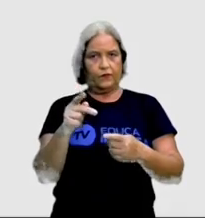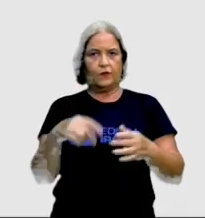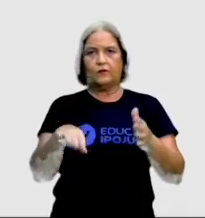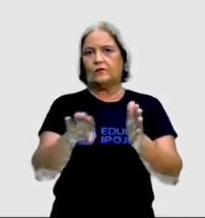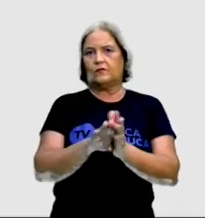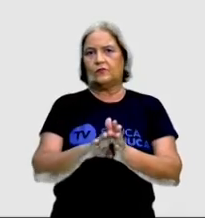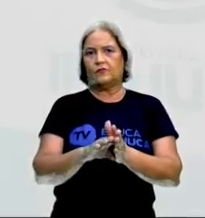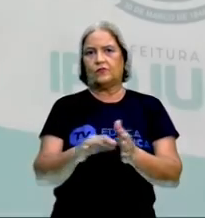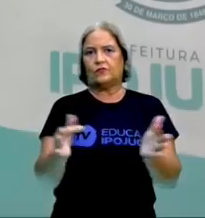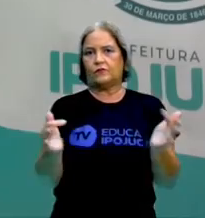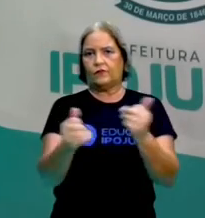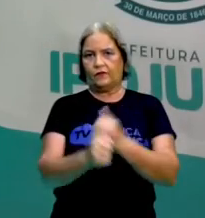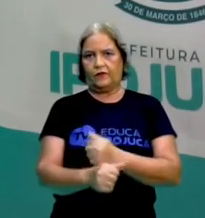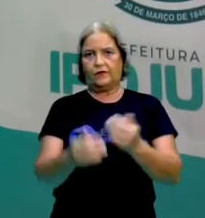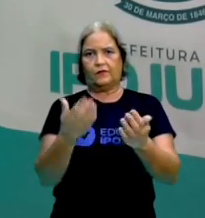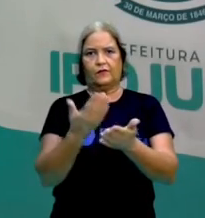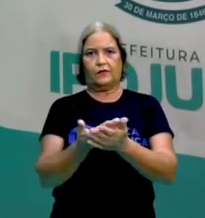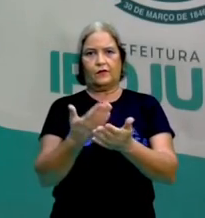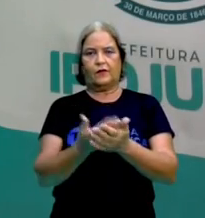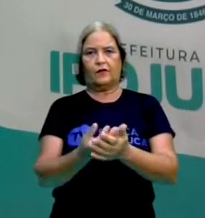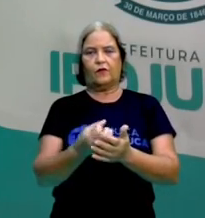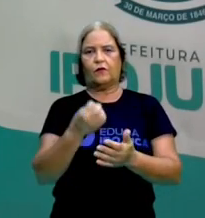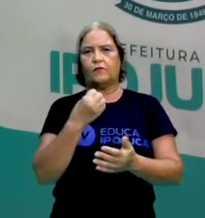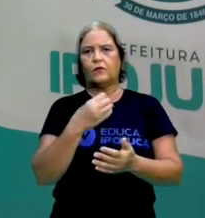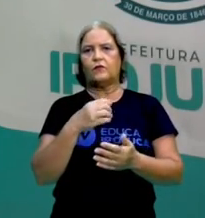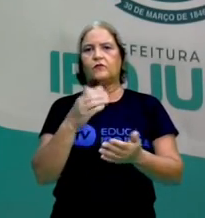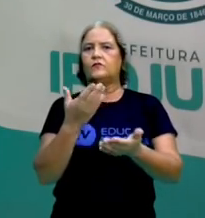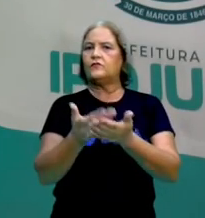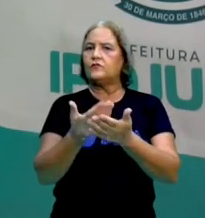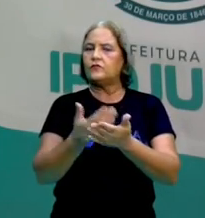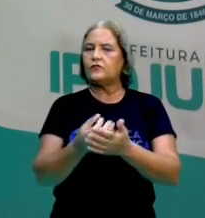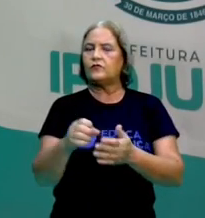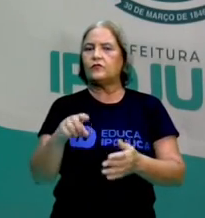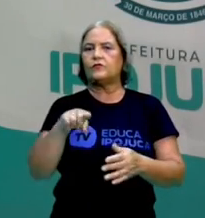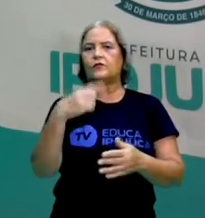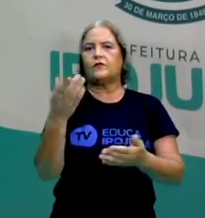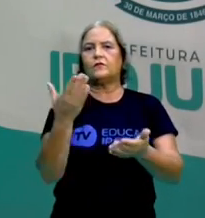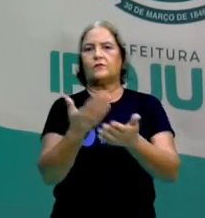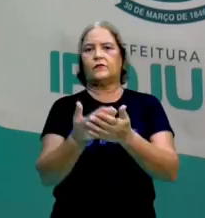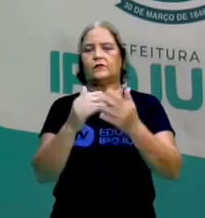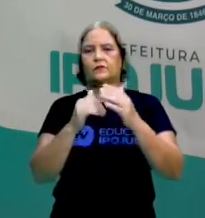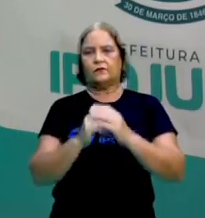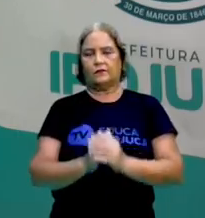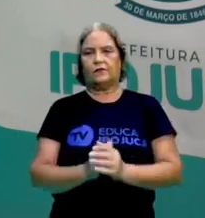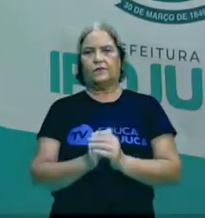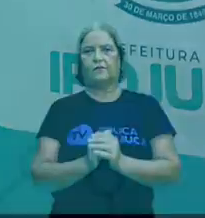hoje chegamos ao finalzinho de mais uma aula. Bons estudos e até a próxima!